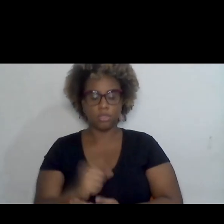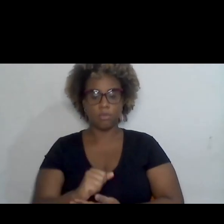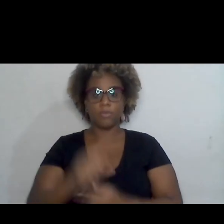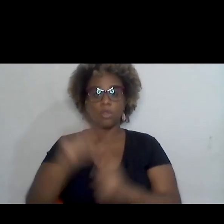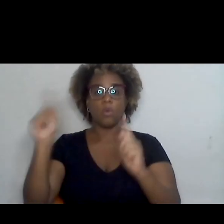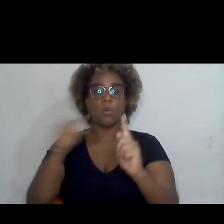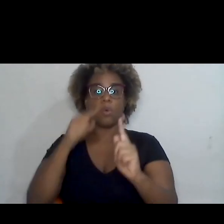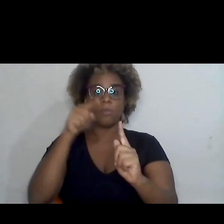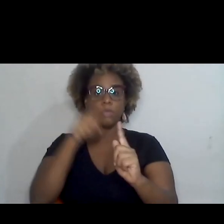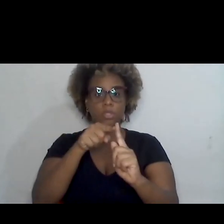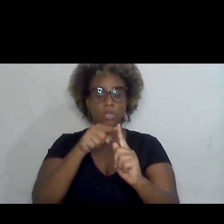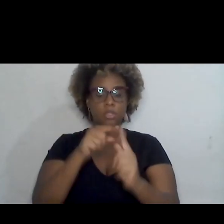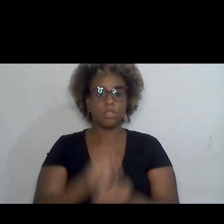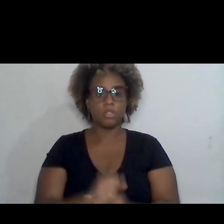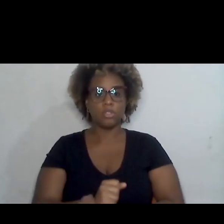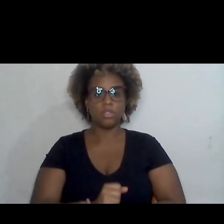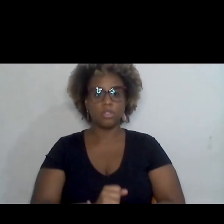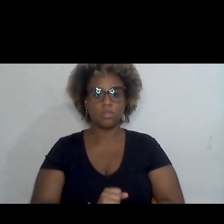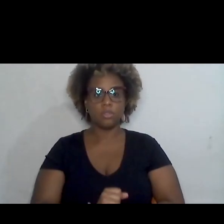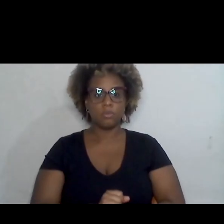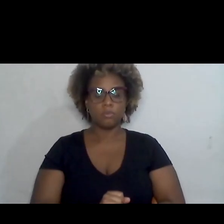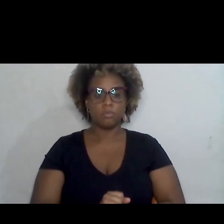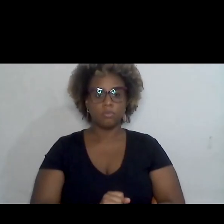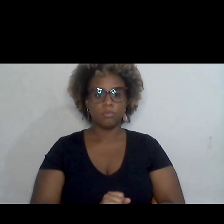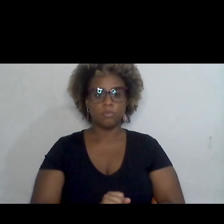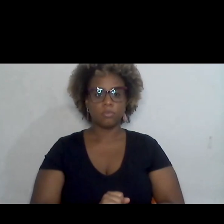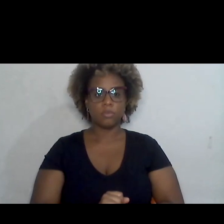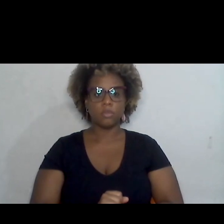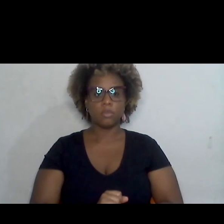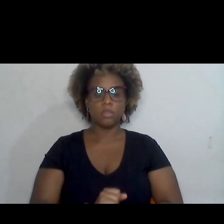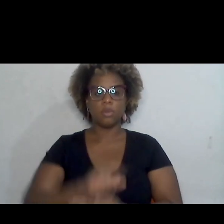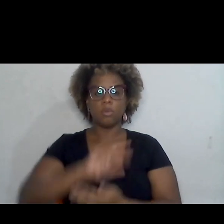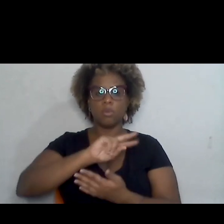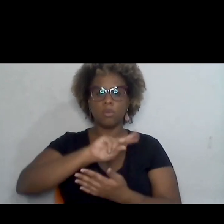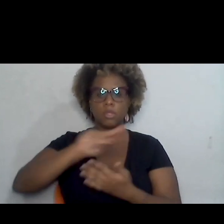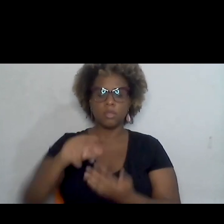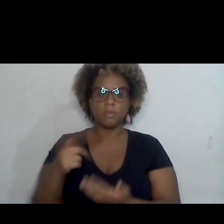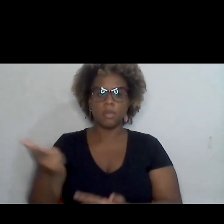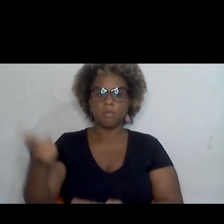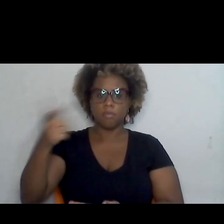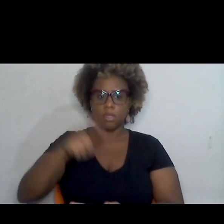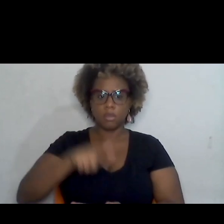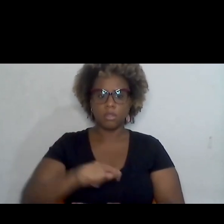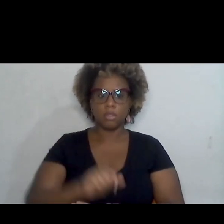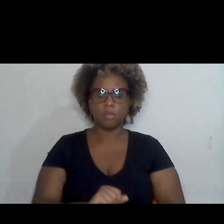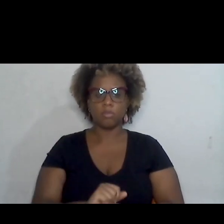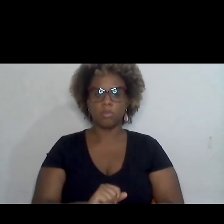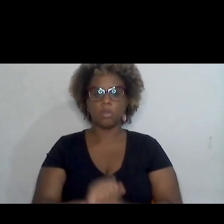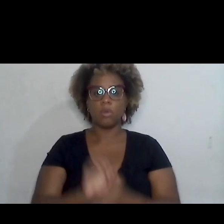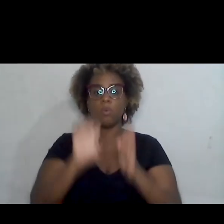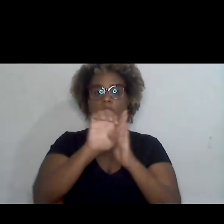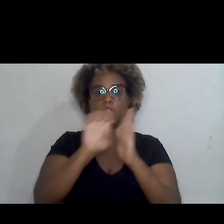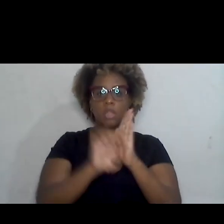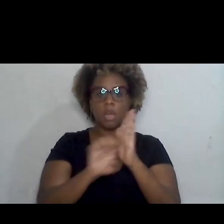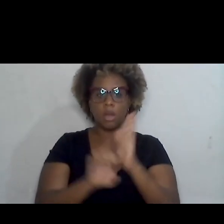um triênio e que veio sendo renovado. Ao contrário dos eventos calendarizados, o edital inicial,